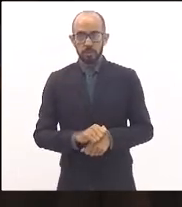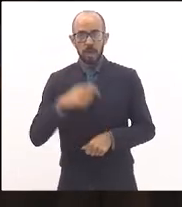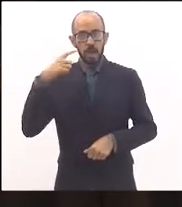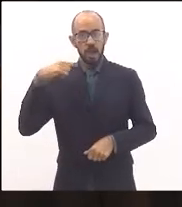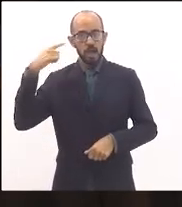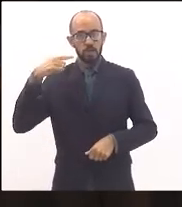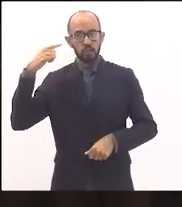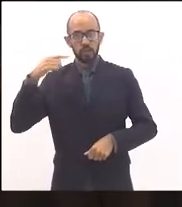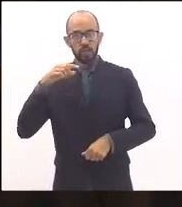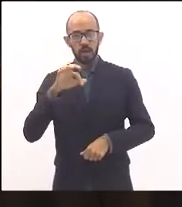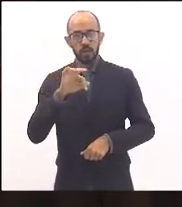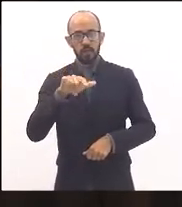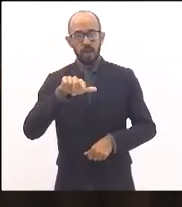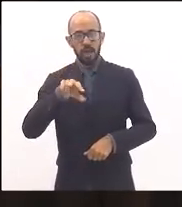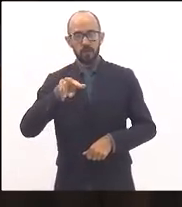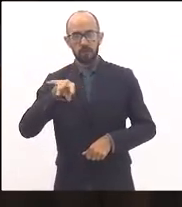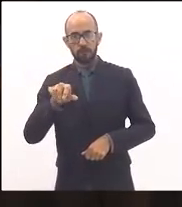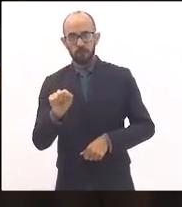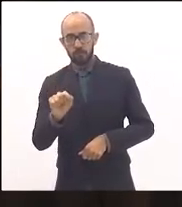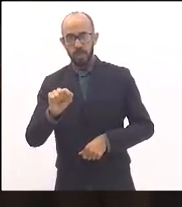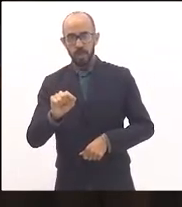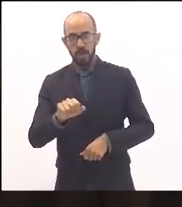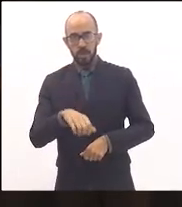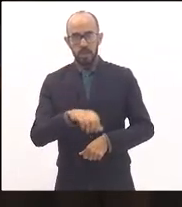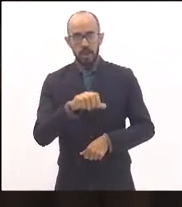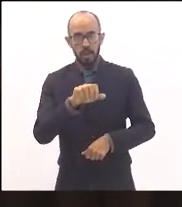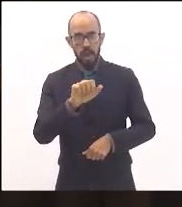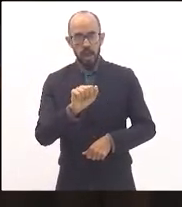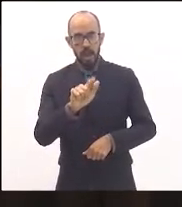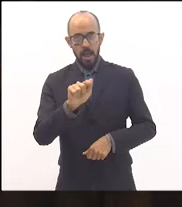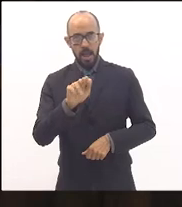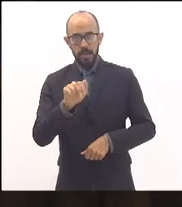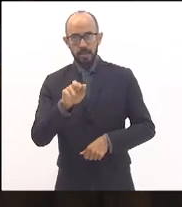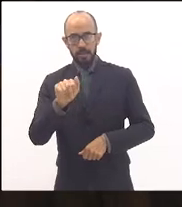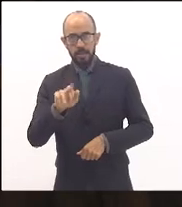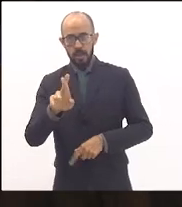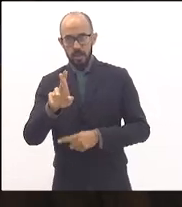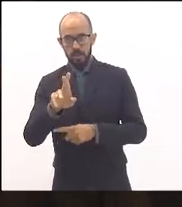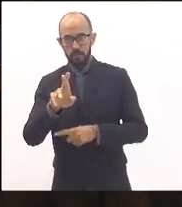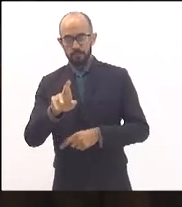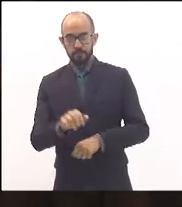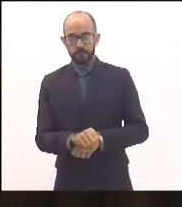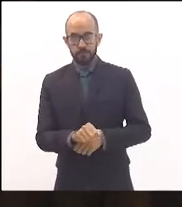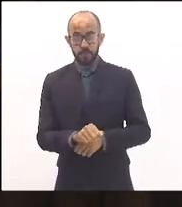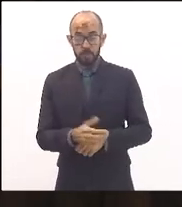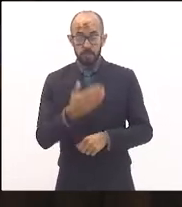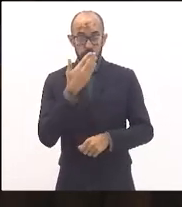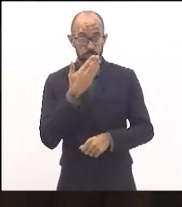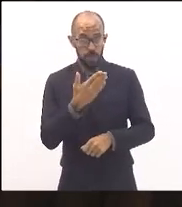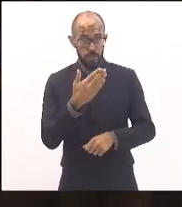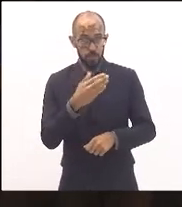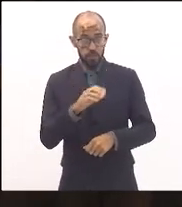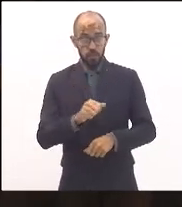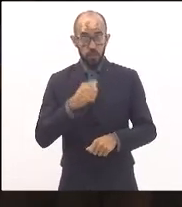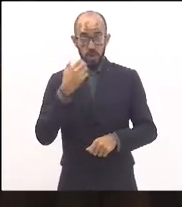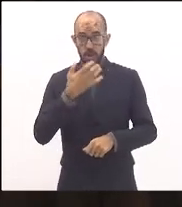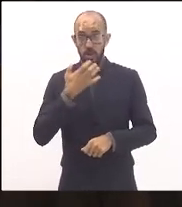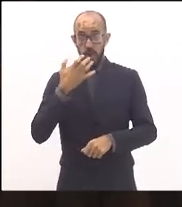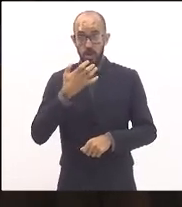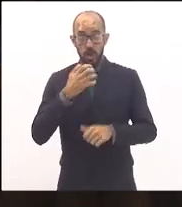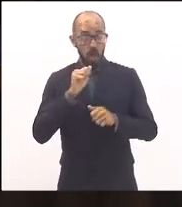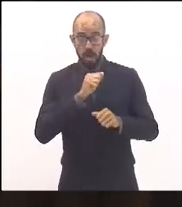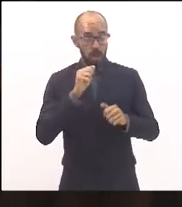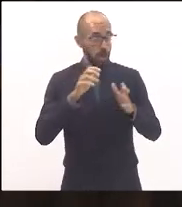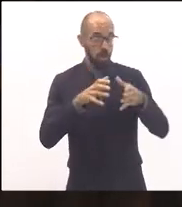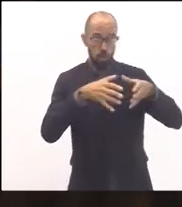advogada Flávia Cristina Esteves de Aguiar solicito ao cerimonial